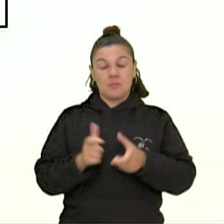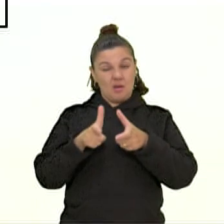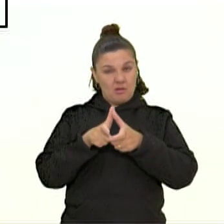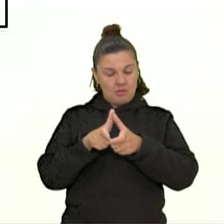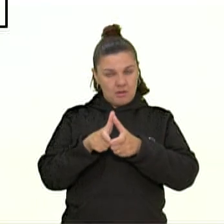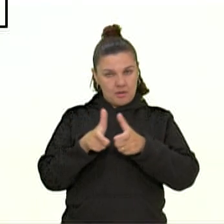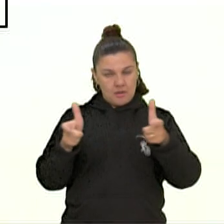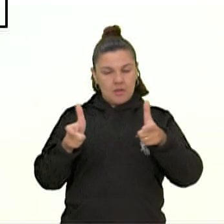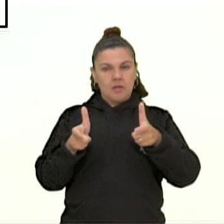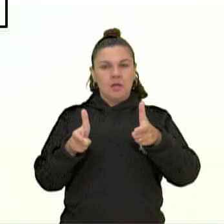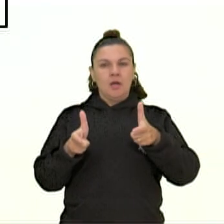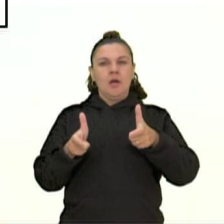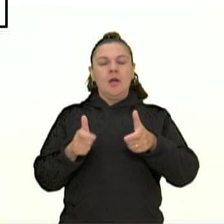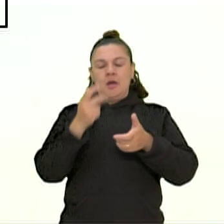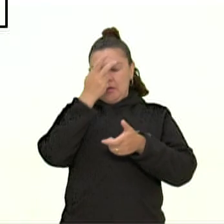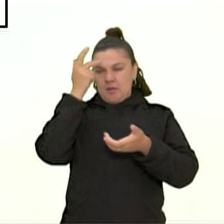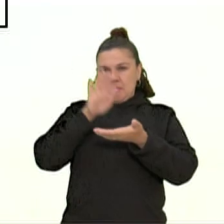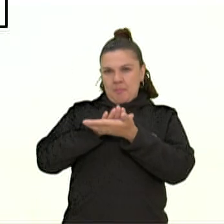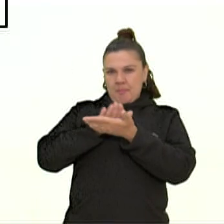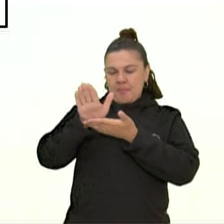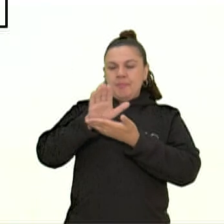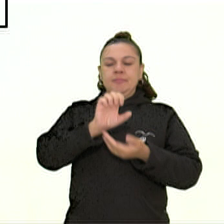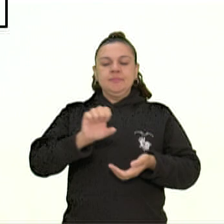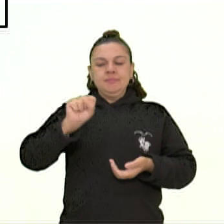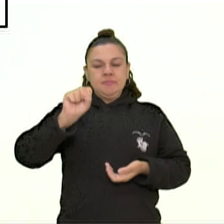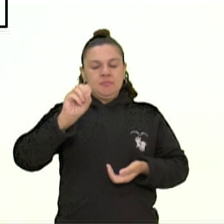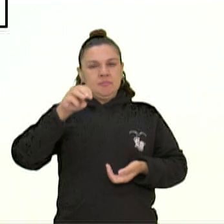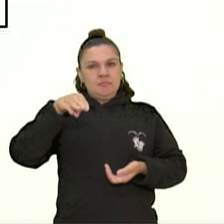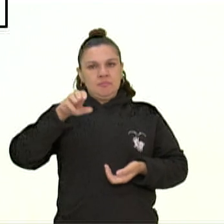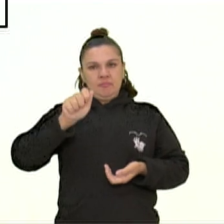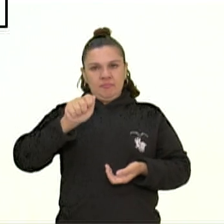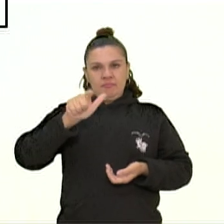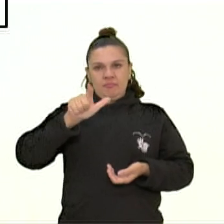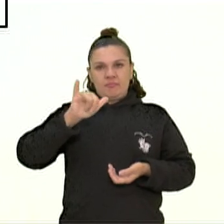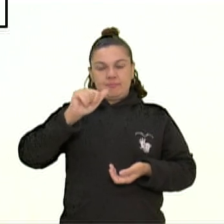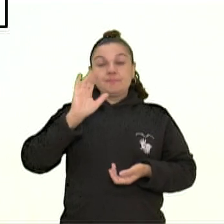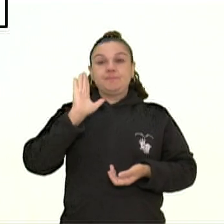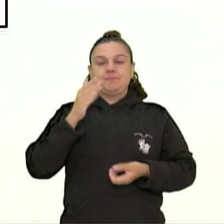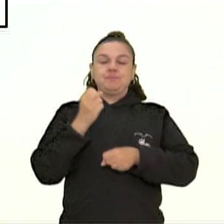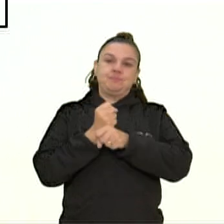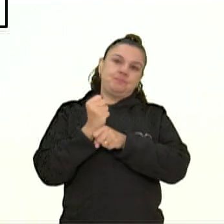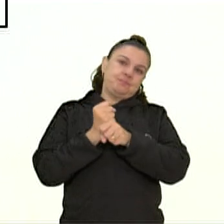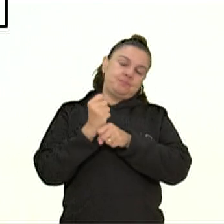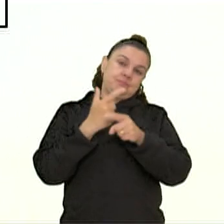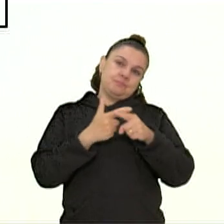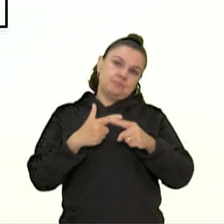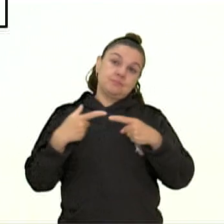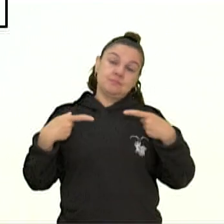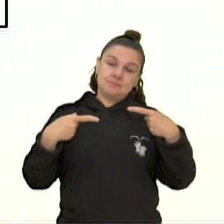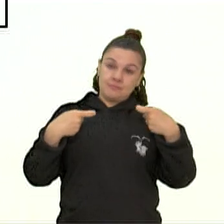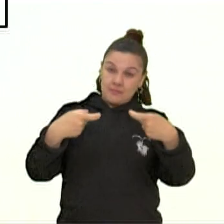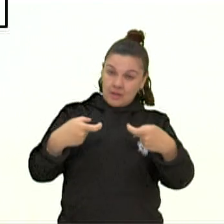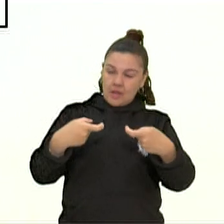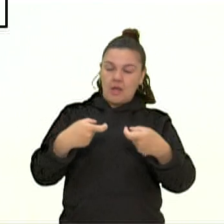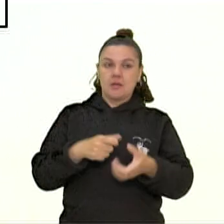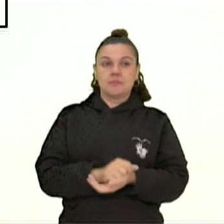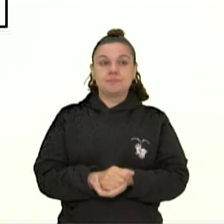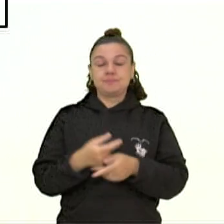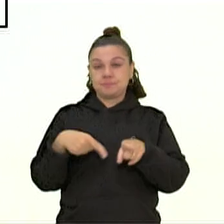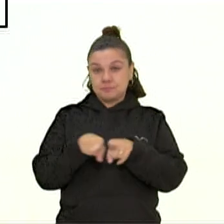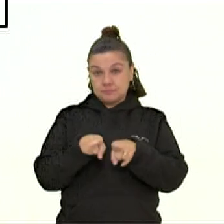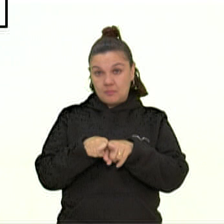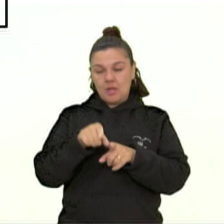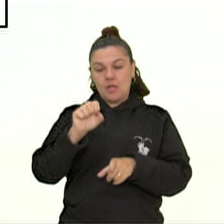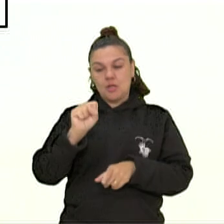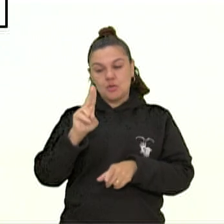né, da origem dos refugiados é na Somália, que também enfrenta já há algumas décadas problemas de conflitos internos. O Sudão e o